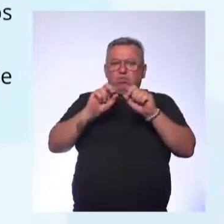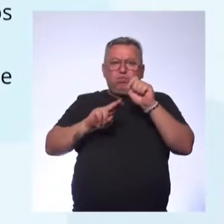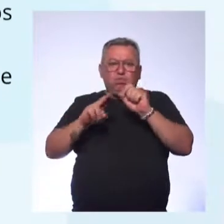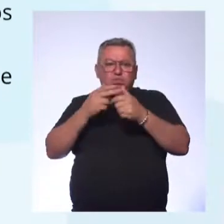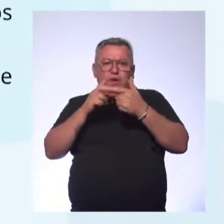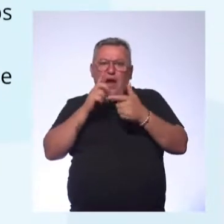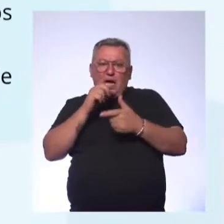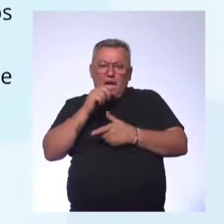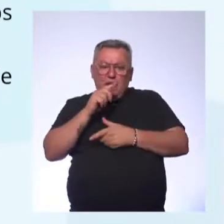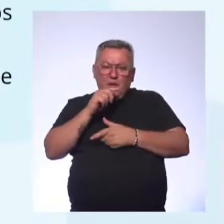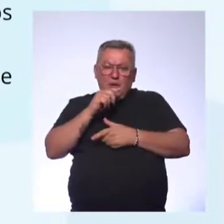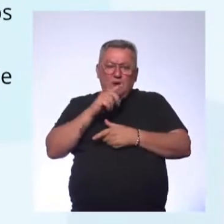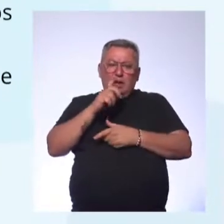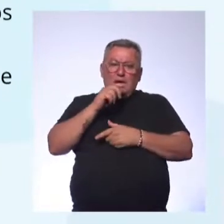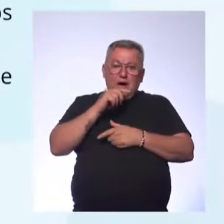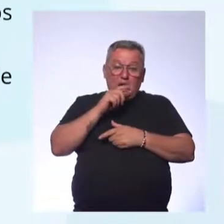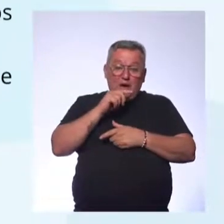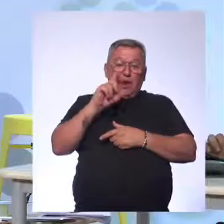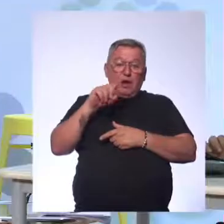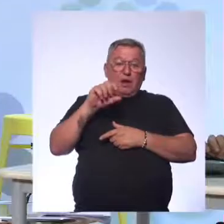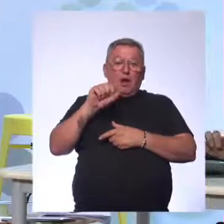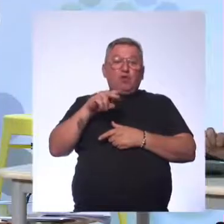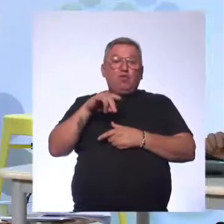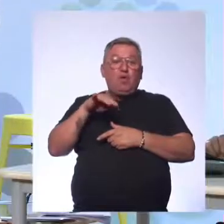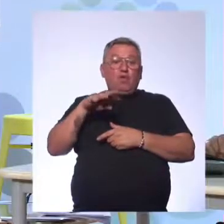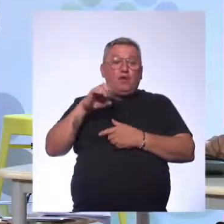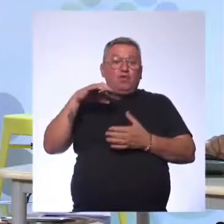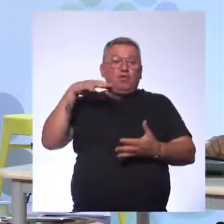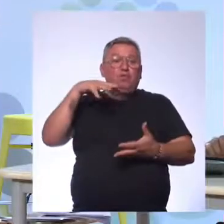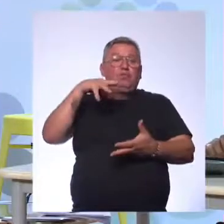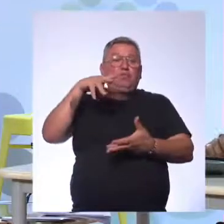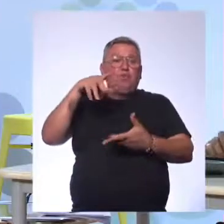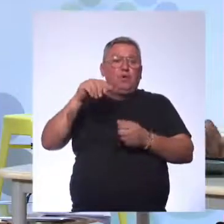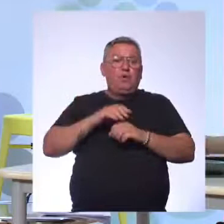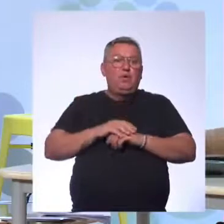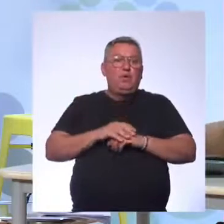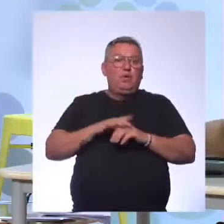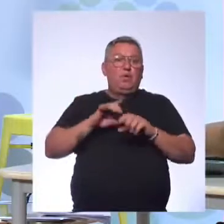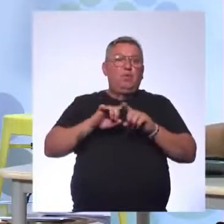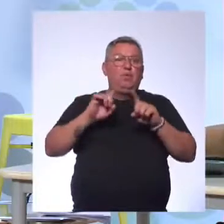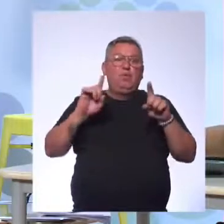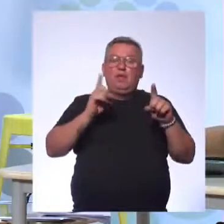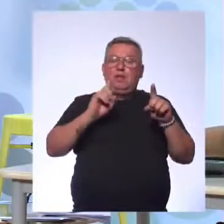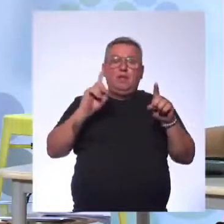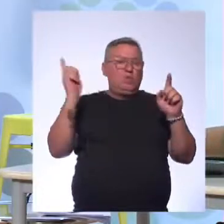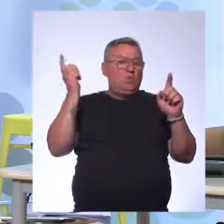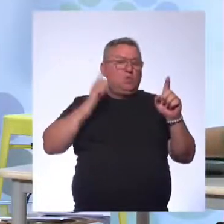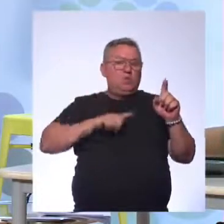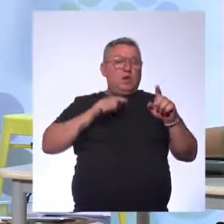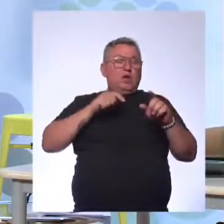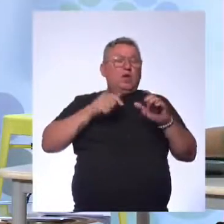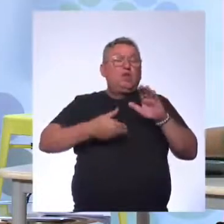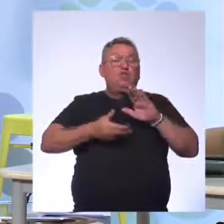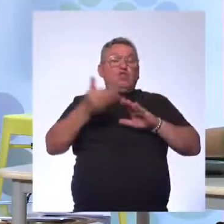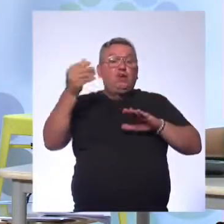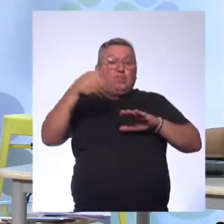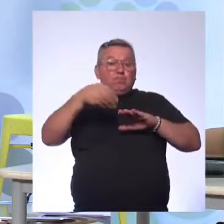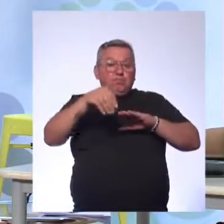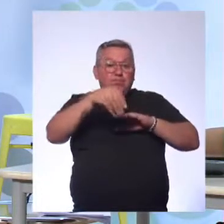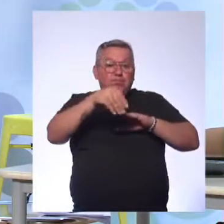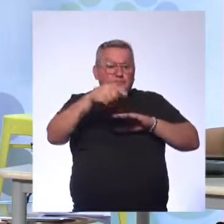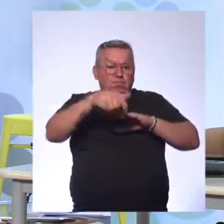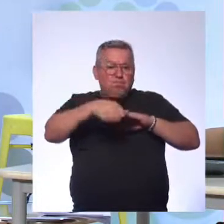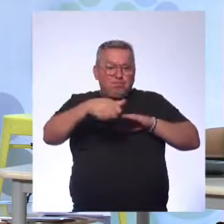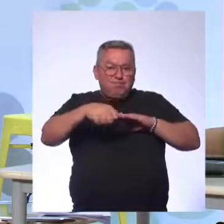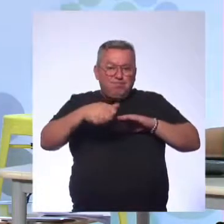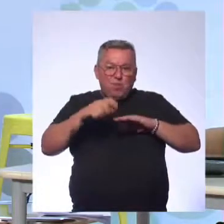utilizando a água a água é conhecida como um solvente Universal Ok mas ele não é capaz de retirar o esmalte da unha